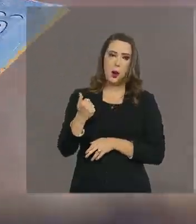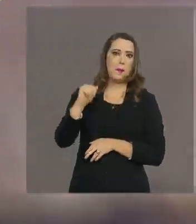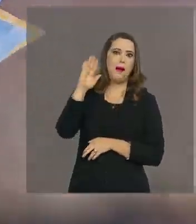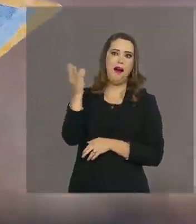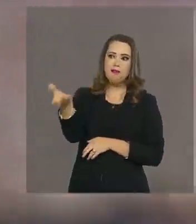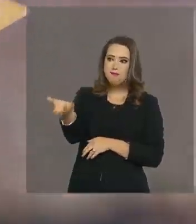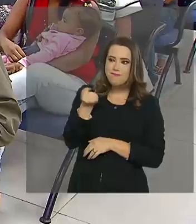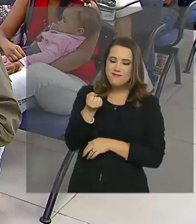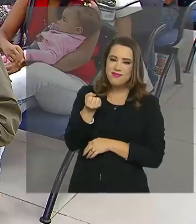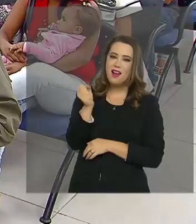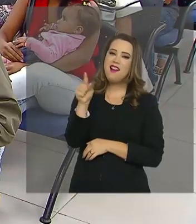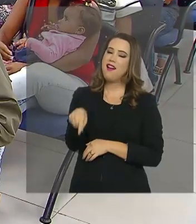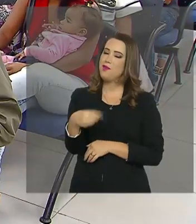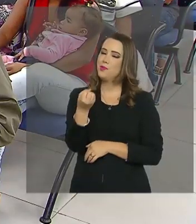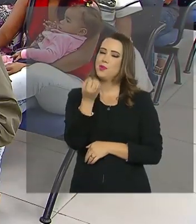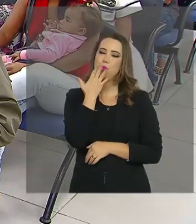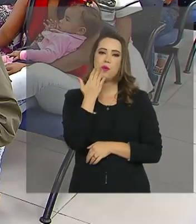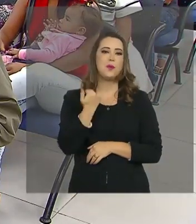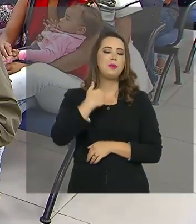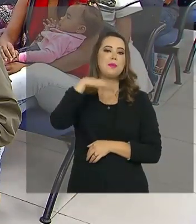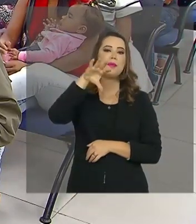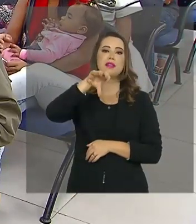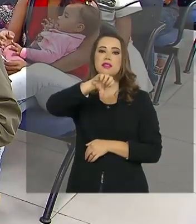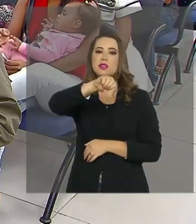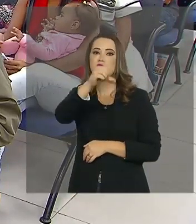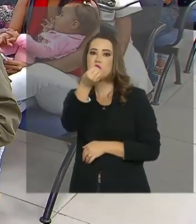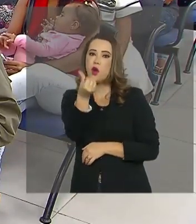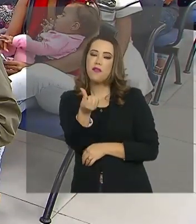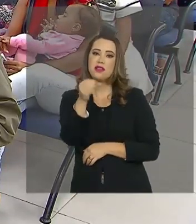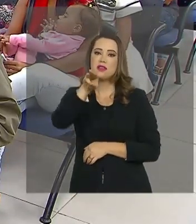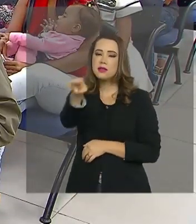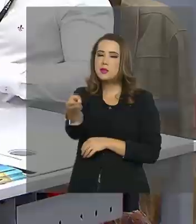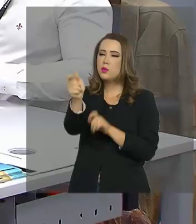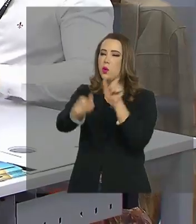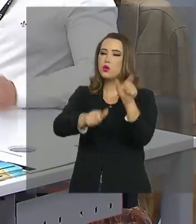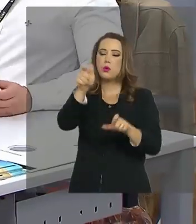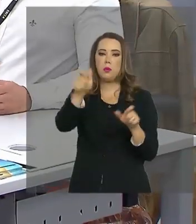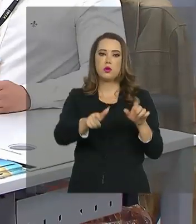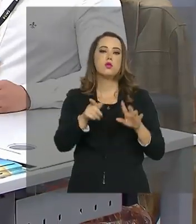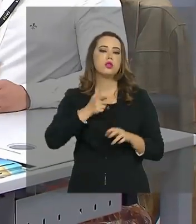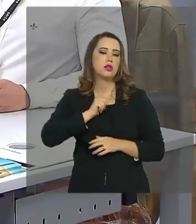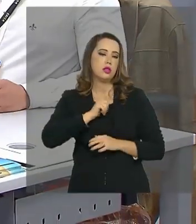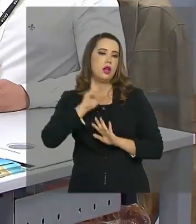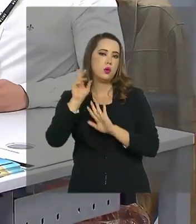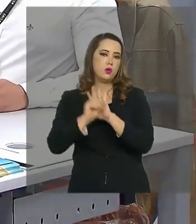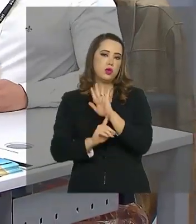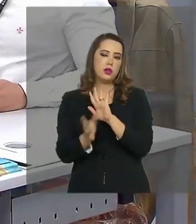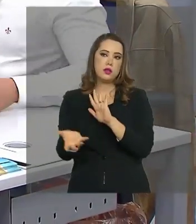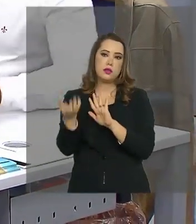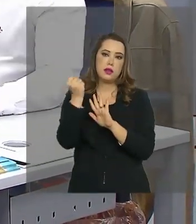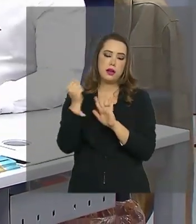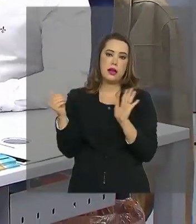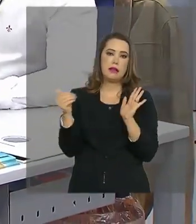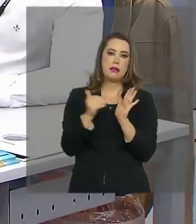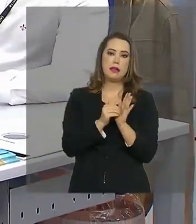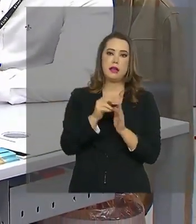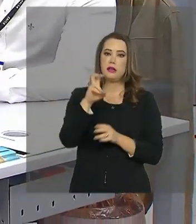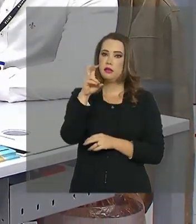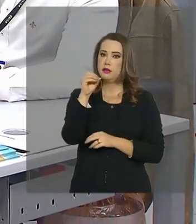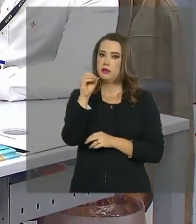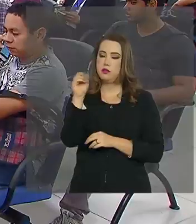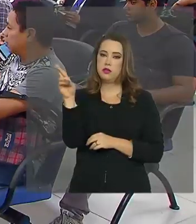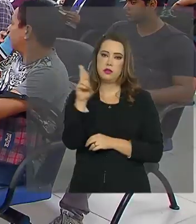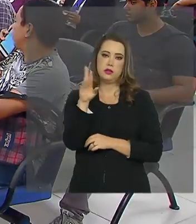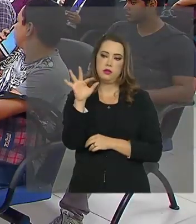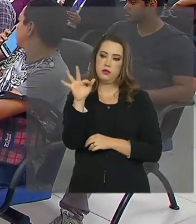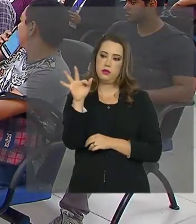sempre bem-vindo. Mais de 96 milhões de trabalhadores brasileiros já têm o direito de sacar até R$ 500 do